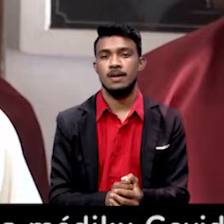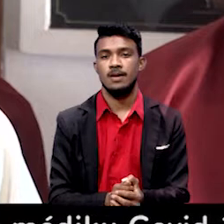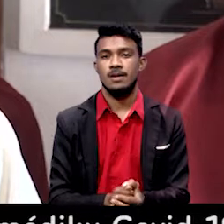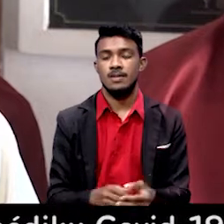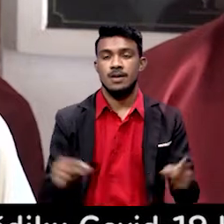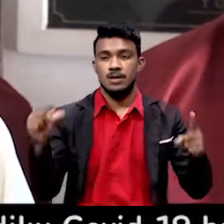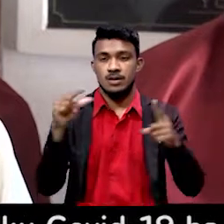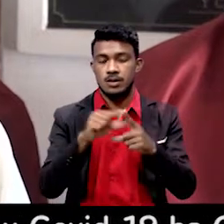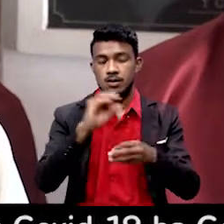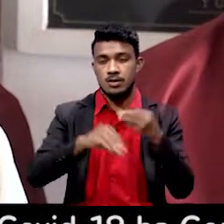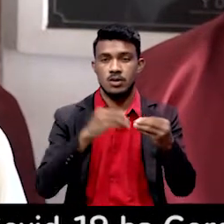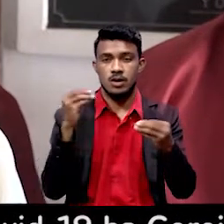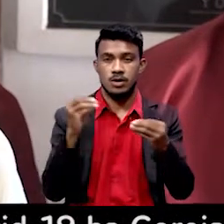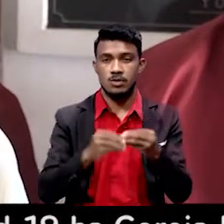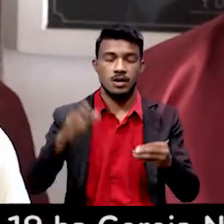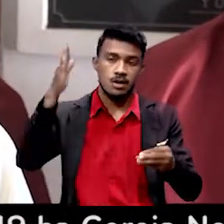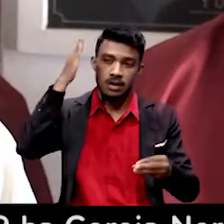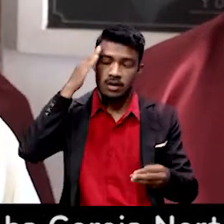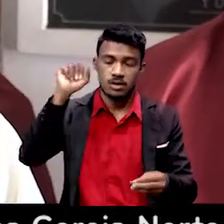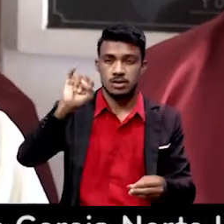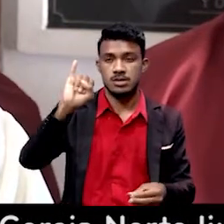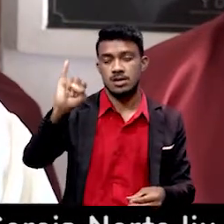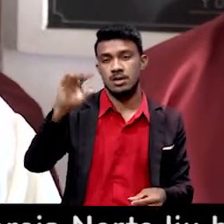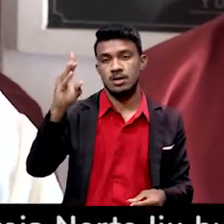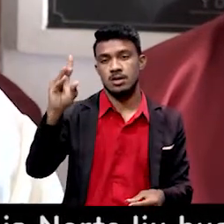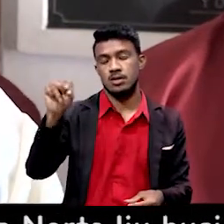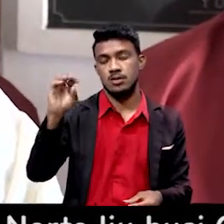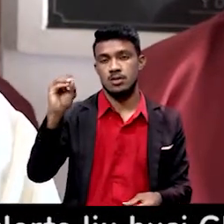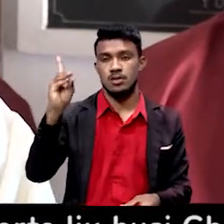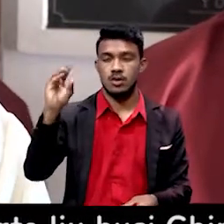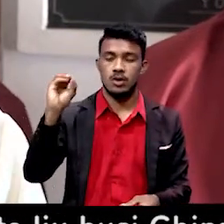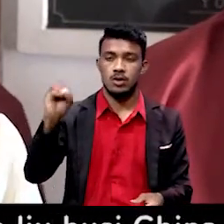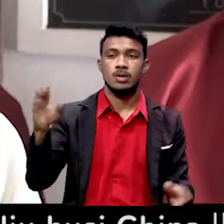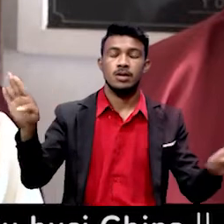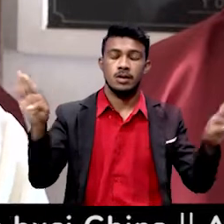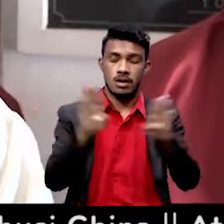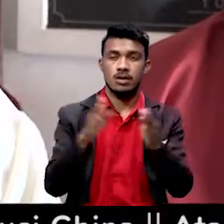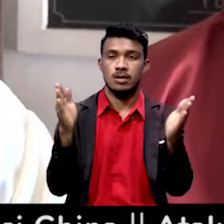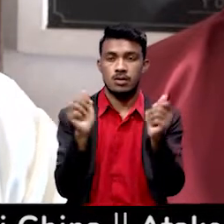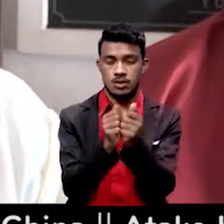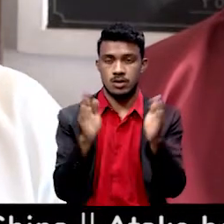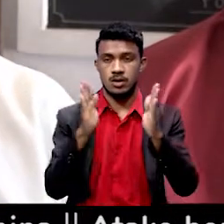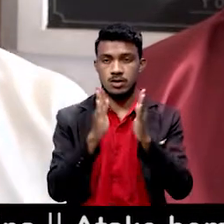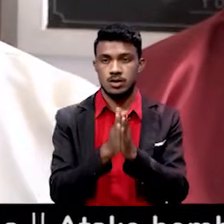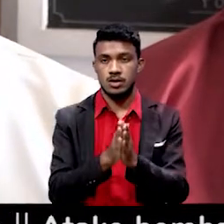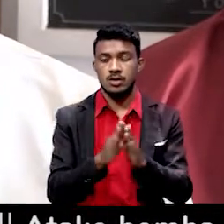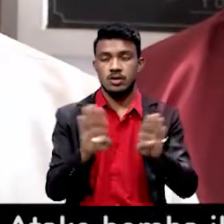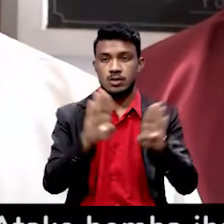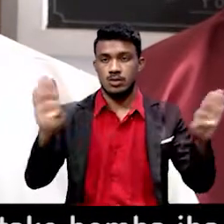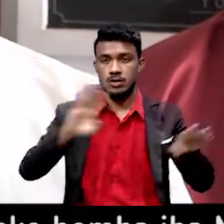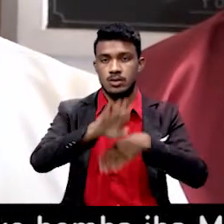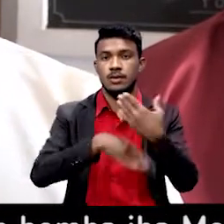assembleia com a sentir o sínodo de linha depois já me taca a adoração e hoje abertura oficial agora